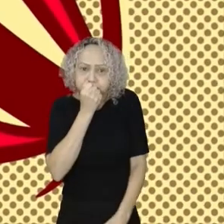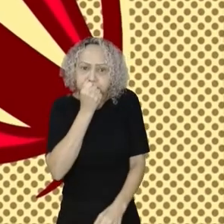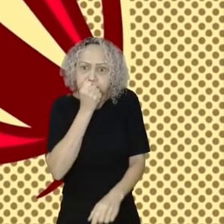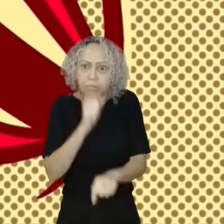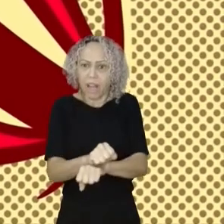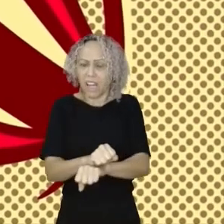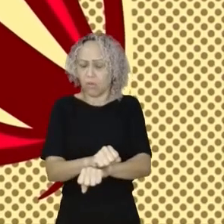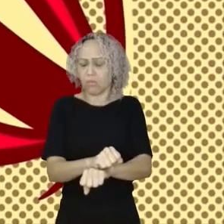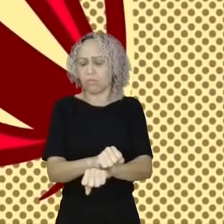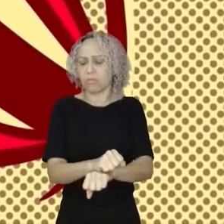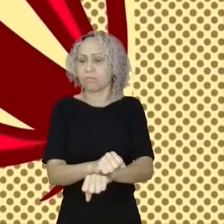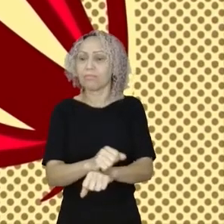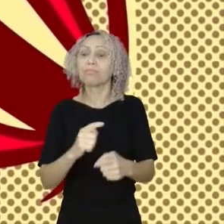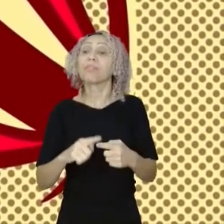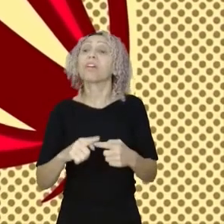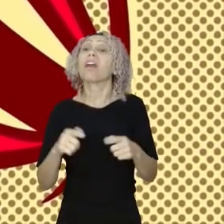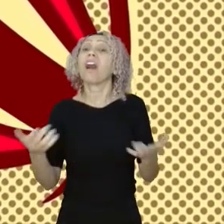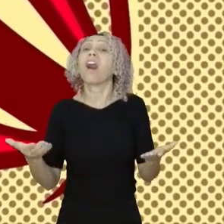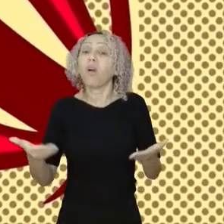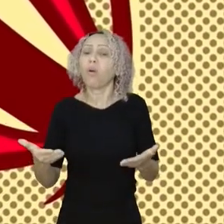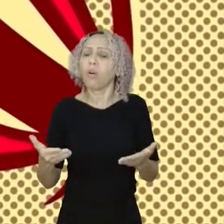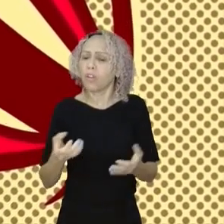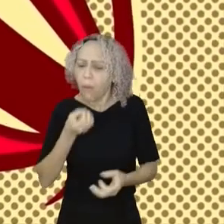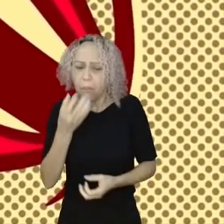agora eu vou falar.